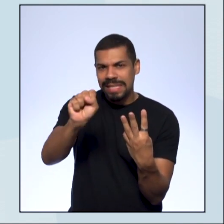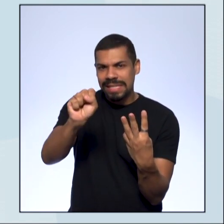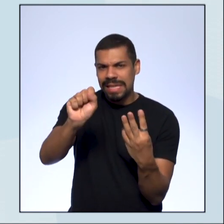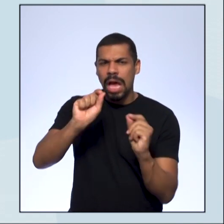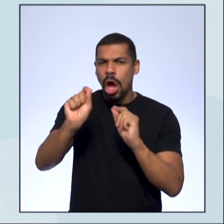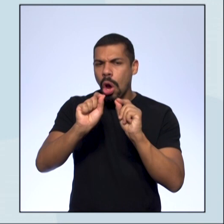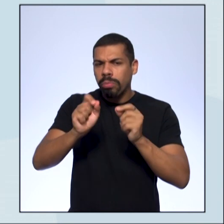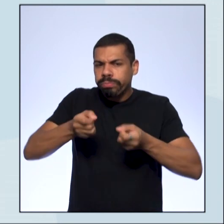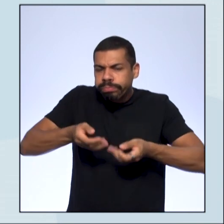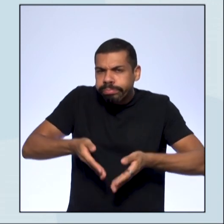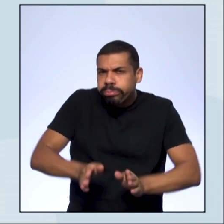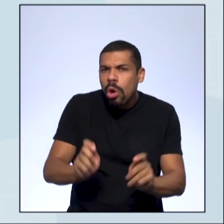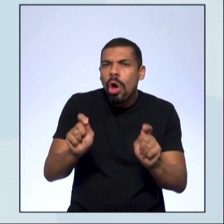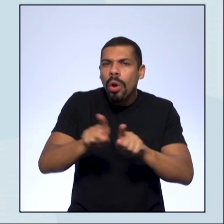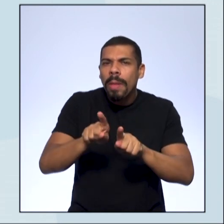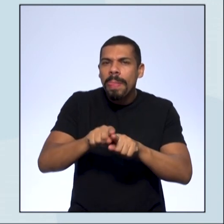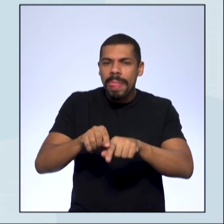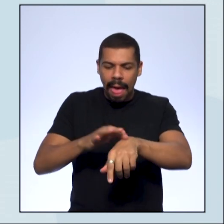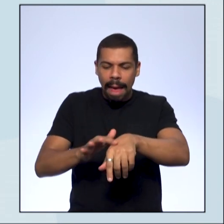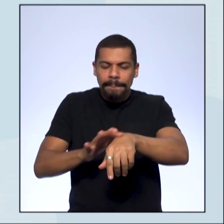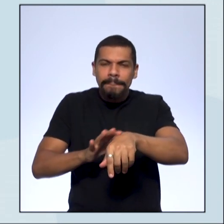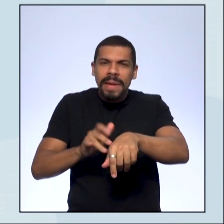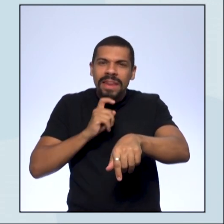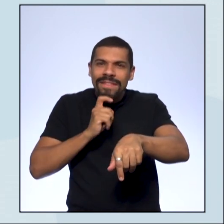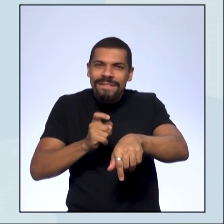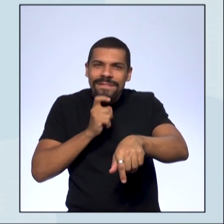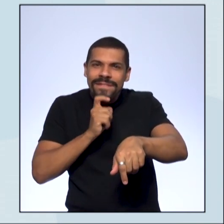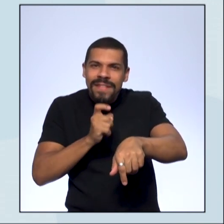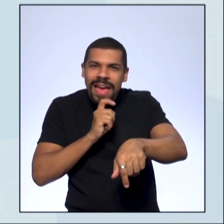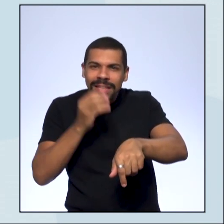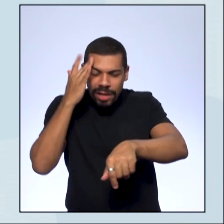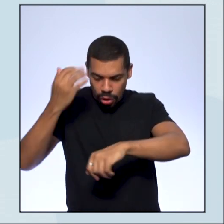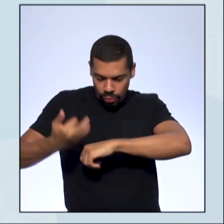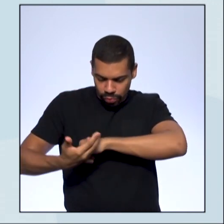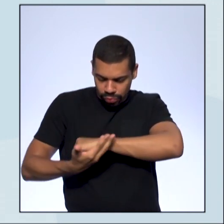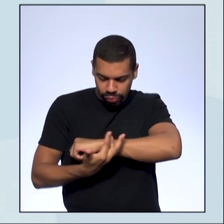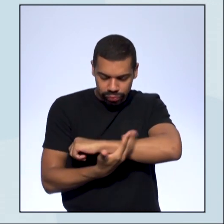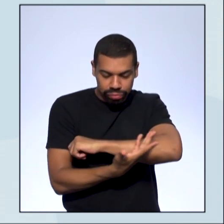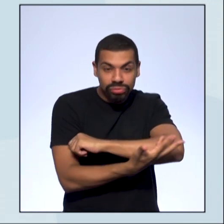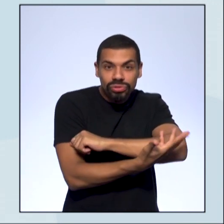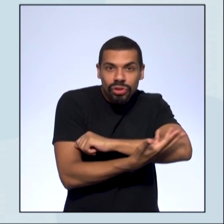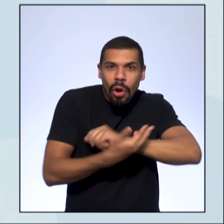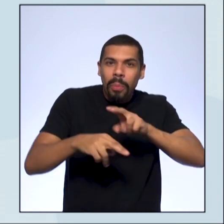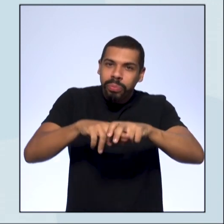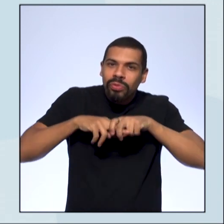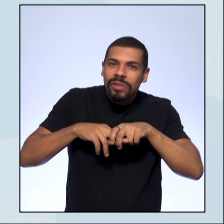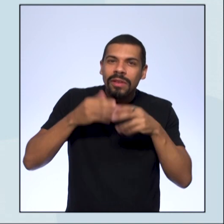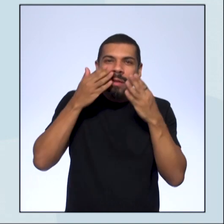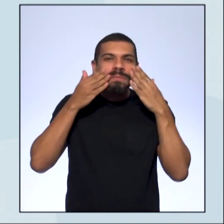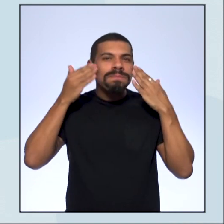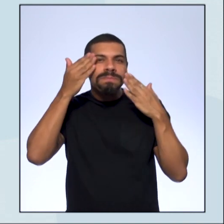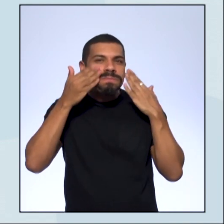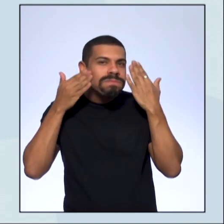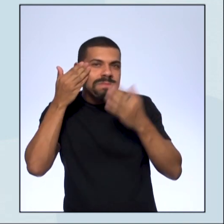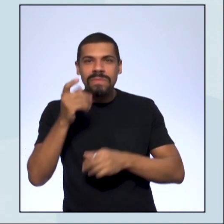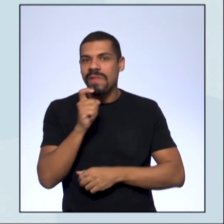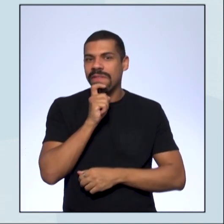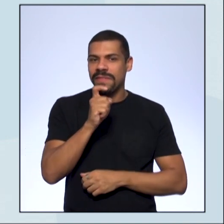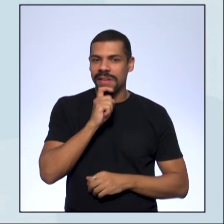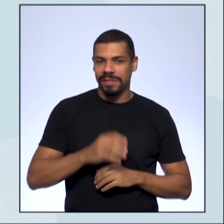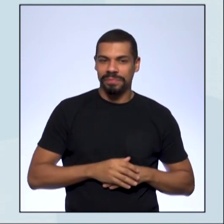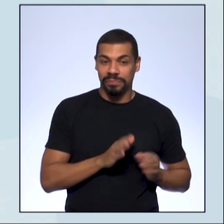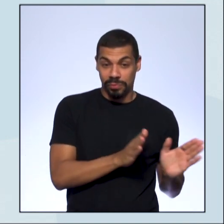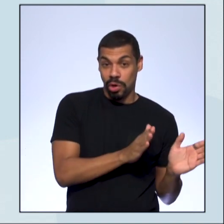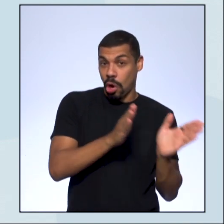pele verde, que é a cor dos vegetais, né? E olha só o filho dele que é o Horus. Olha a